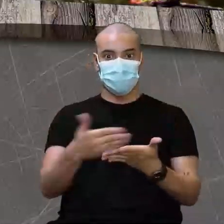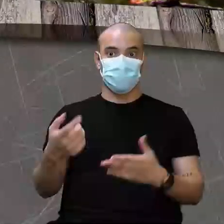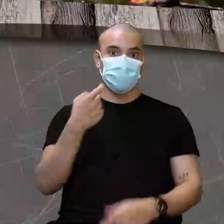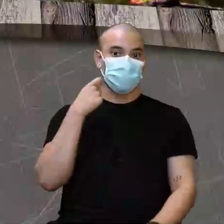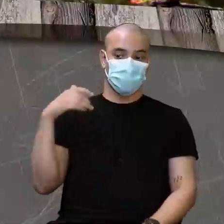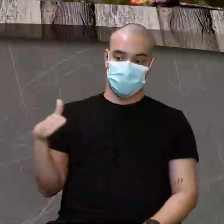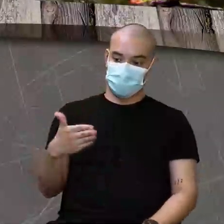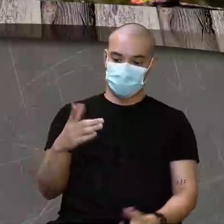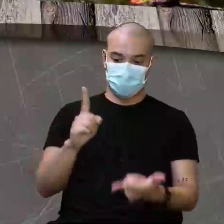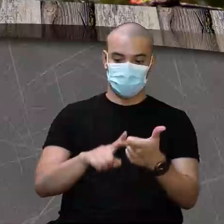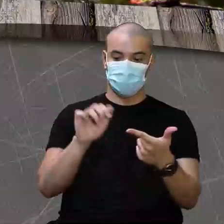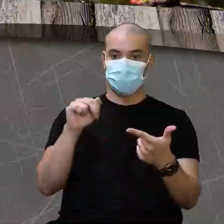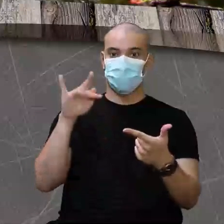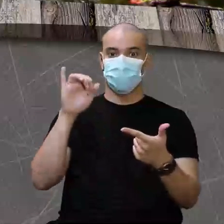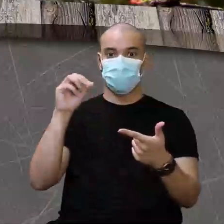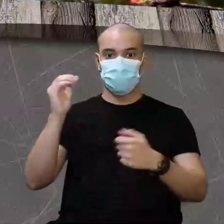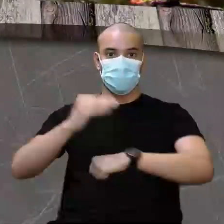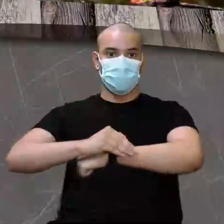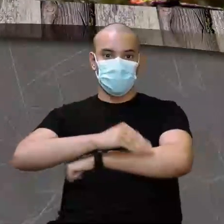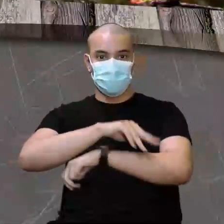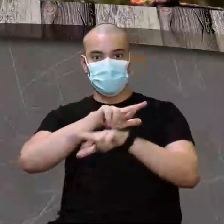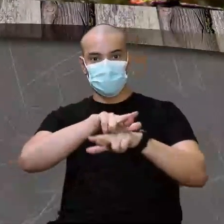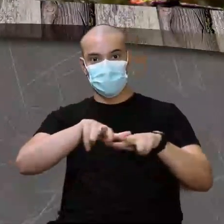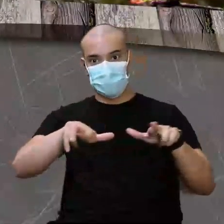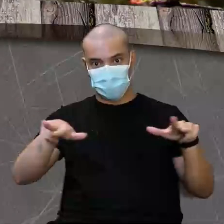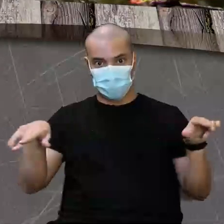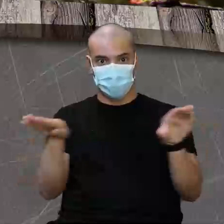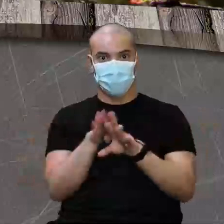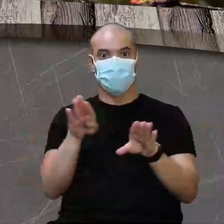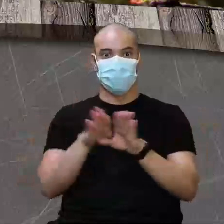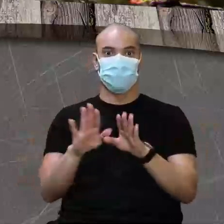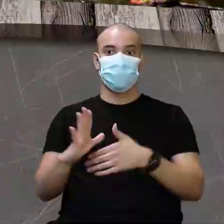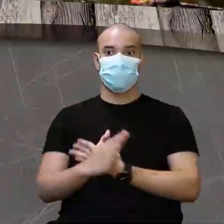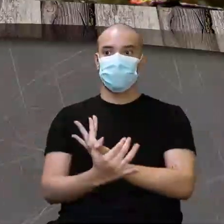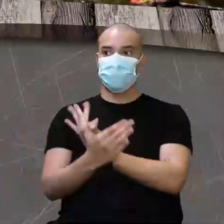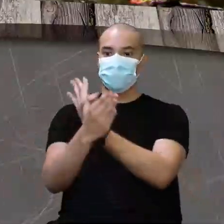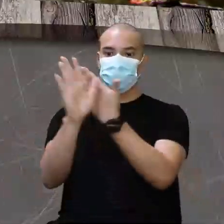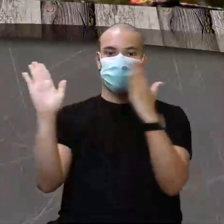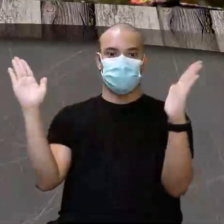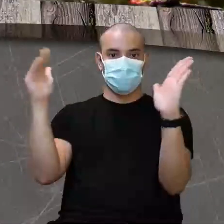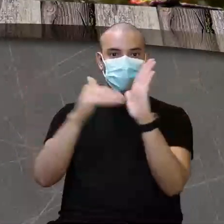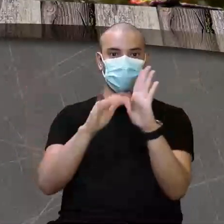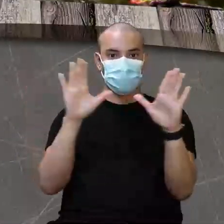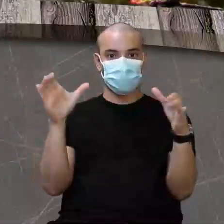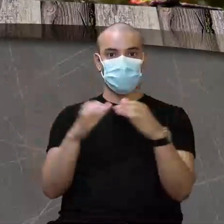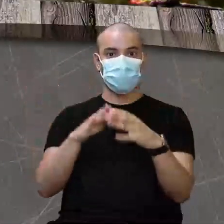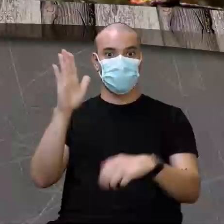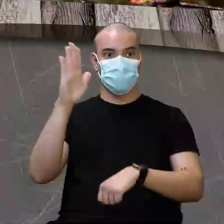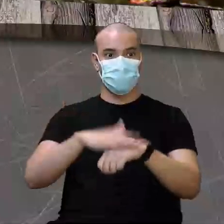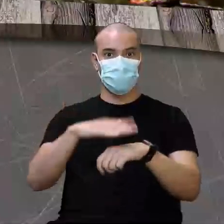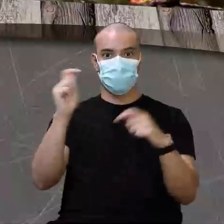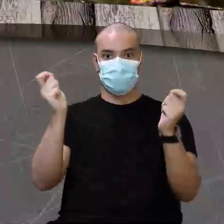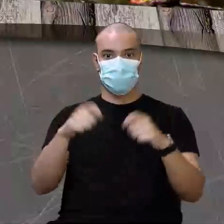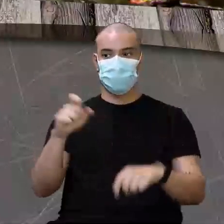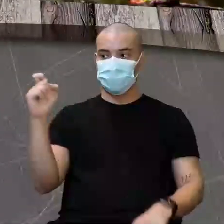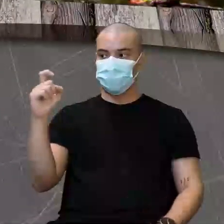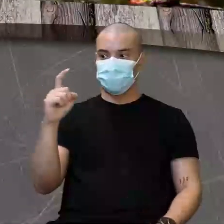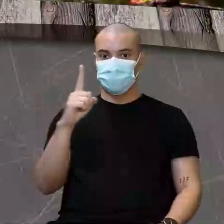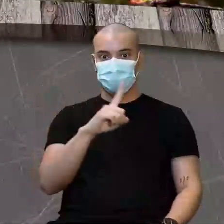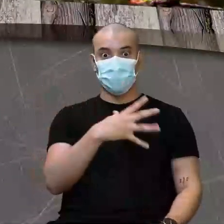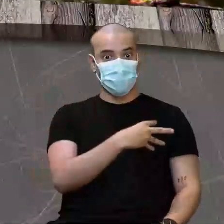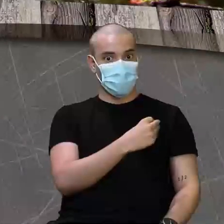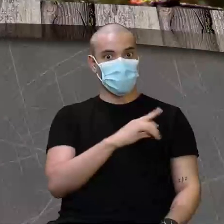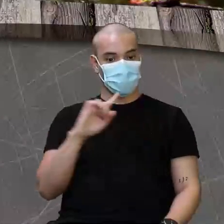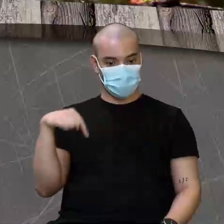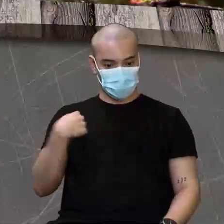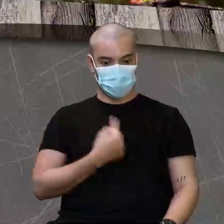peixes, anfíbios, os répteis, as aves, até chegar no grupo mais evoluído, que são os mamíferos,